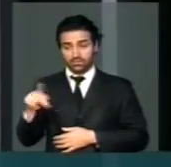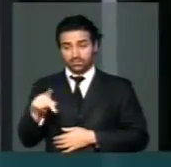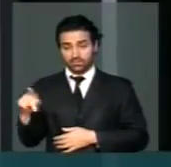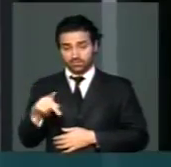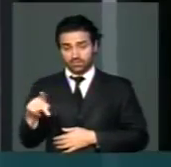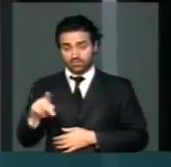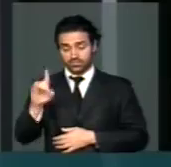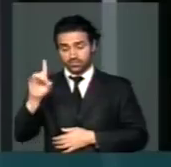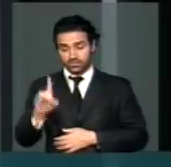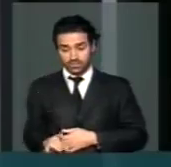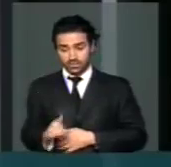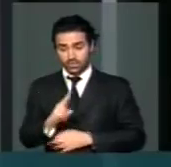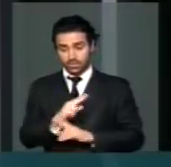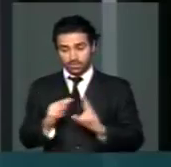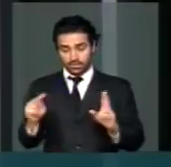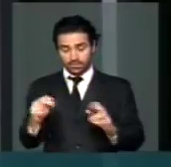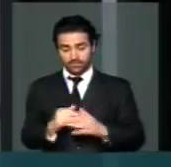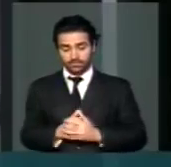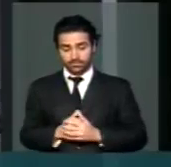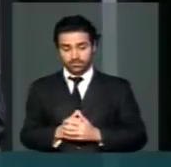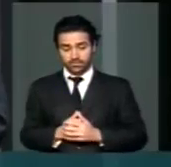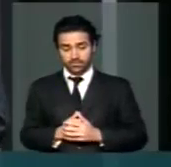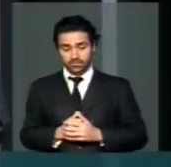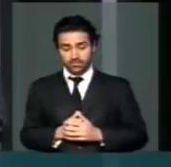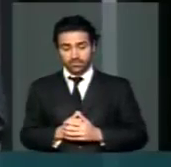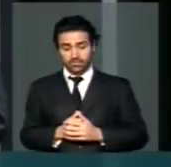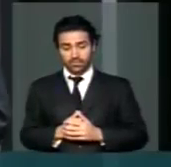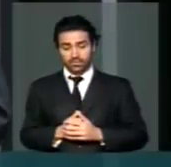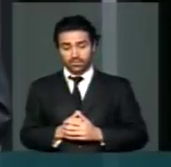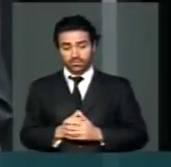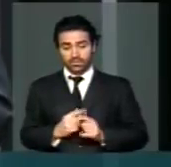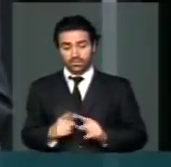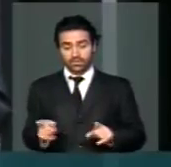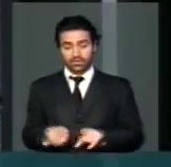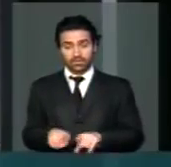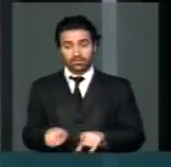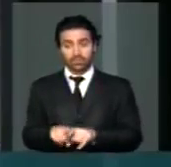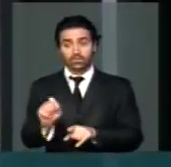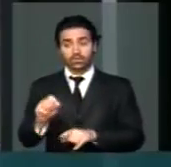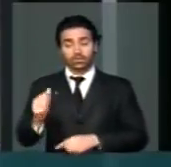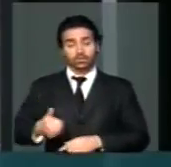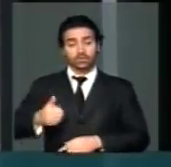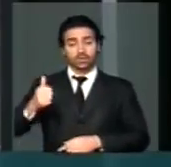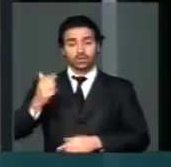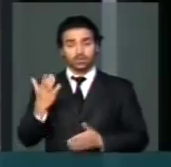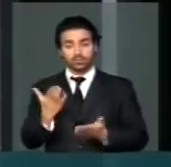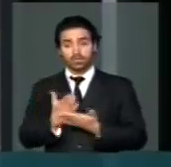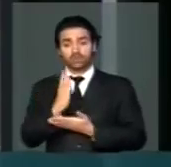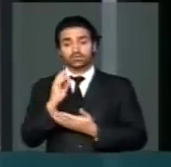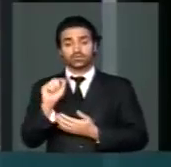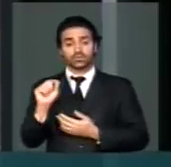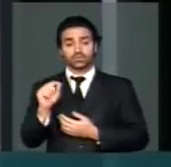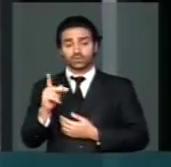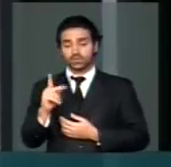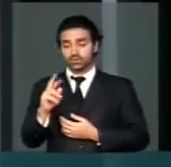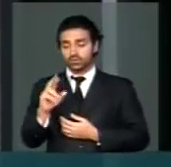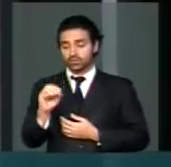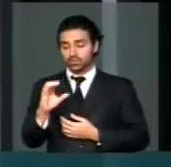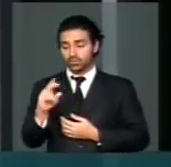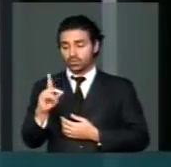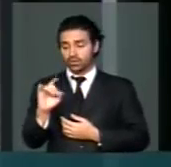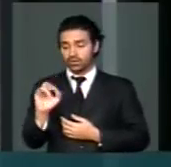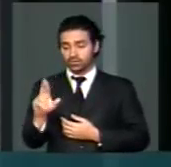na UNB. Mas também, ministro Gilmar Mendes, foi o primeiro colocado como procurador da